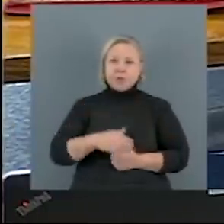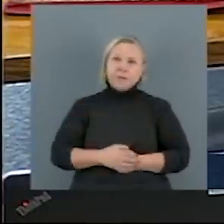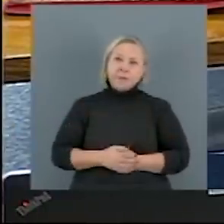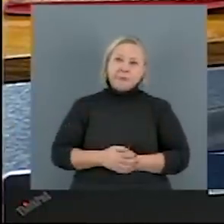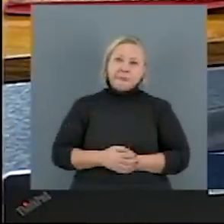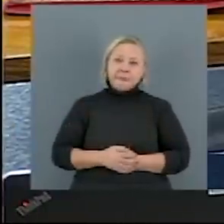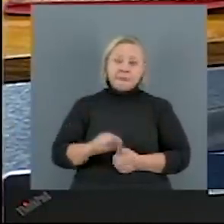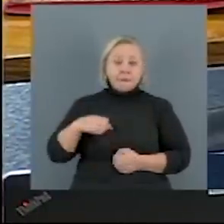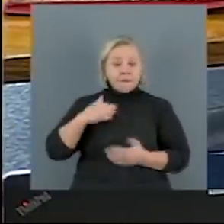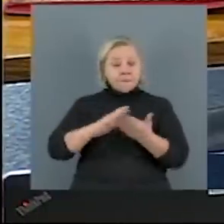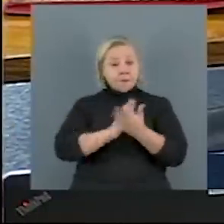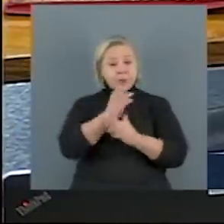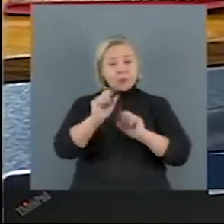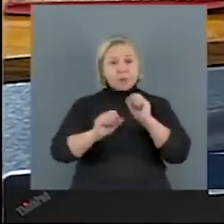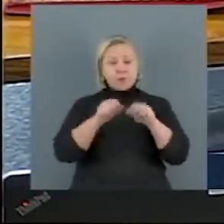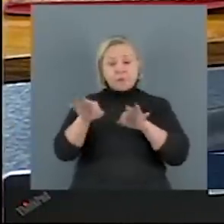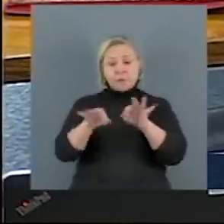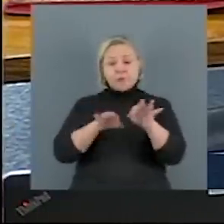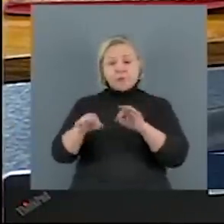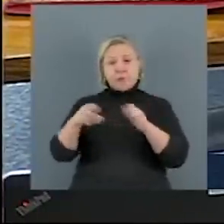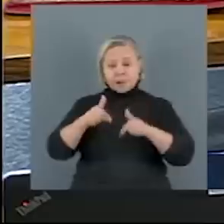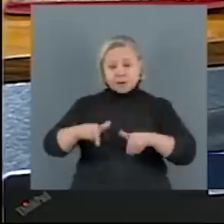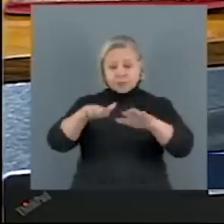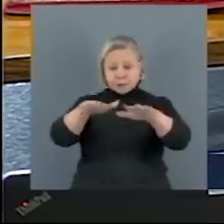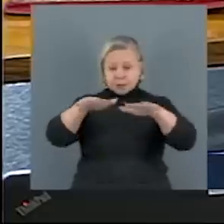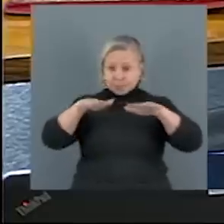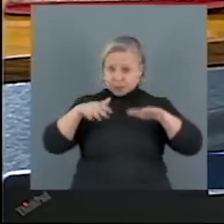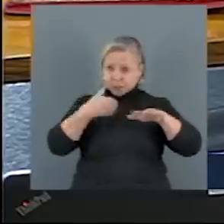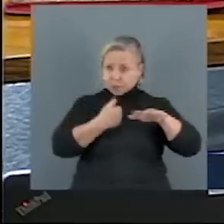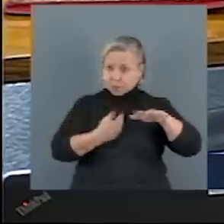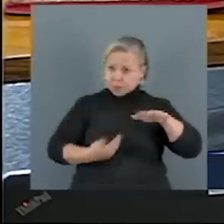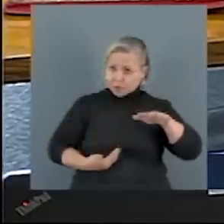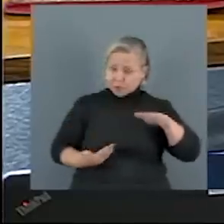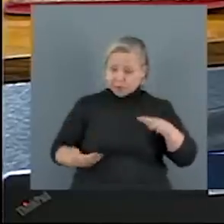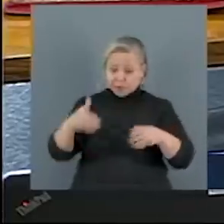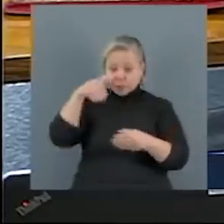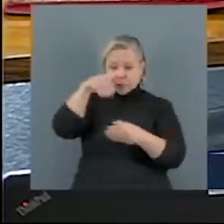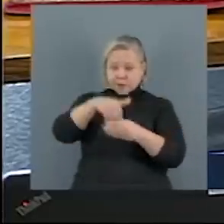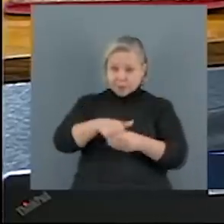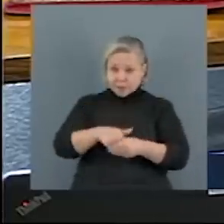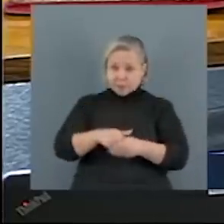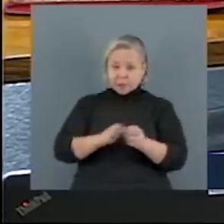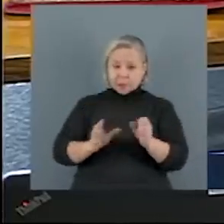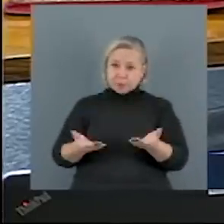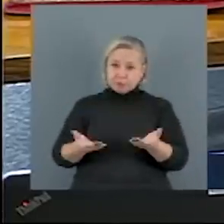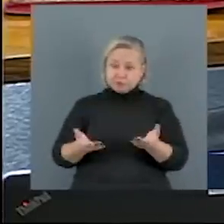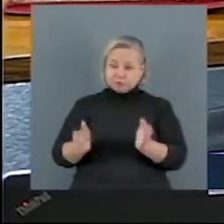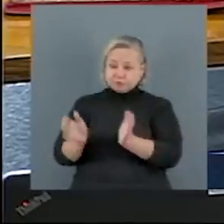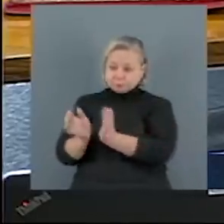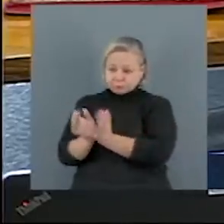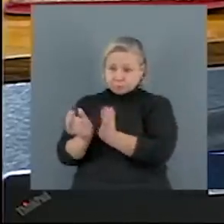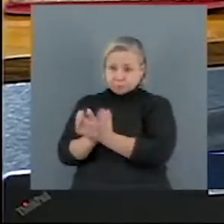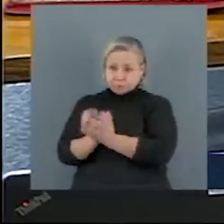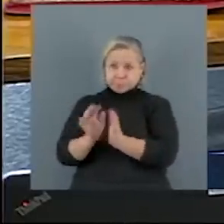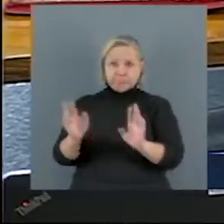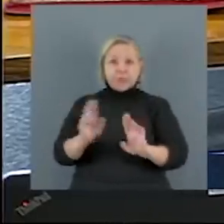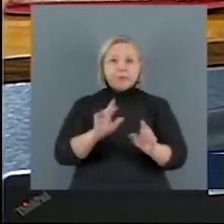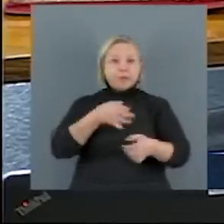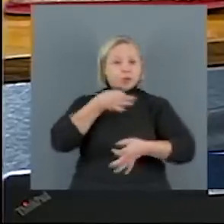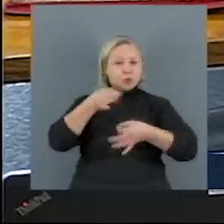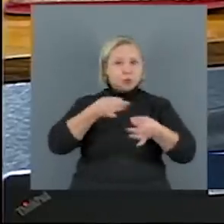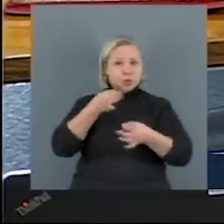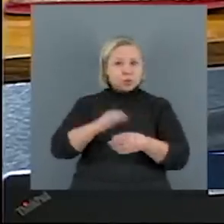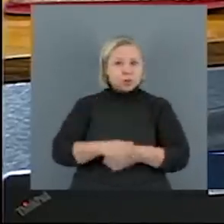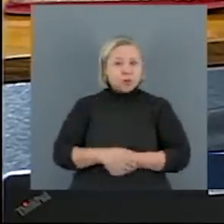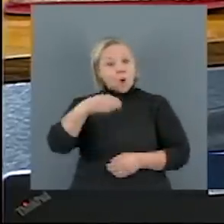nós aprovamos um plano de trabalho aqui no âmbito desta comissão, foi votada pelo colegiado, não foi era sugestão. O plano de trabalho previa